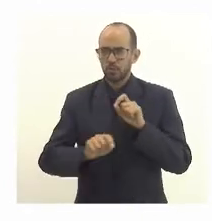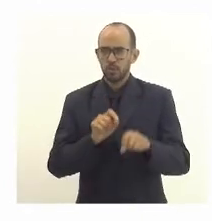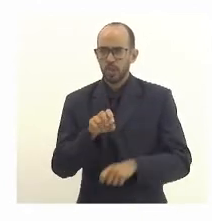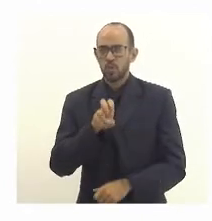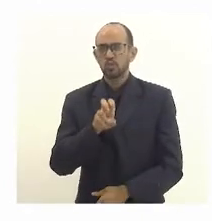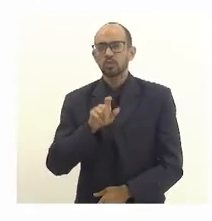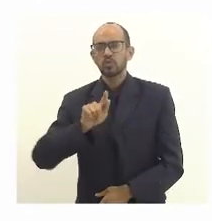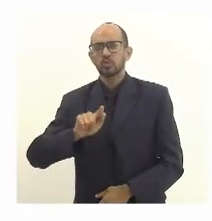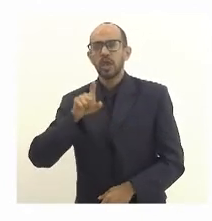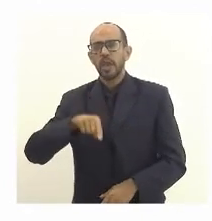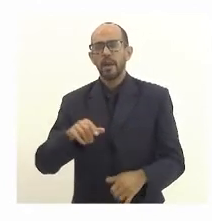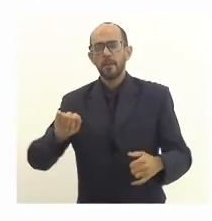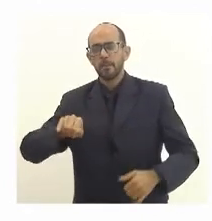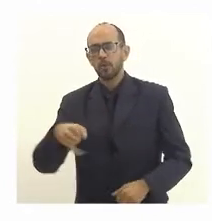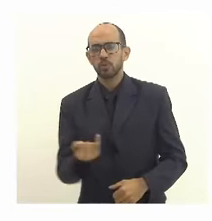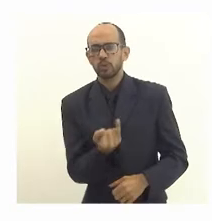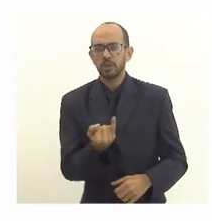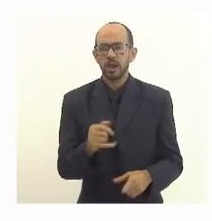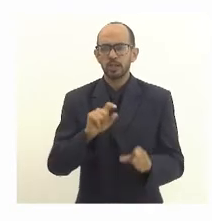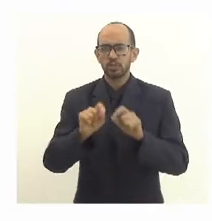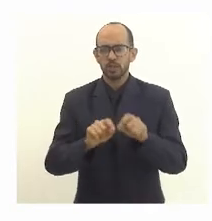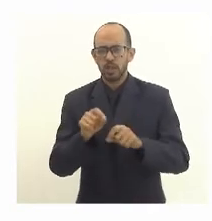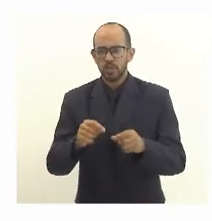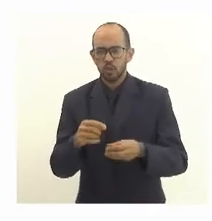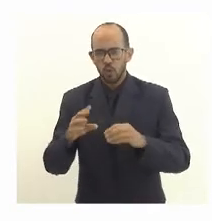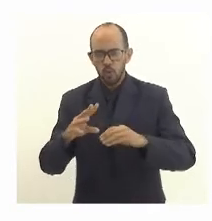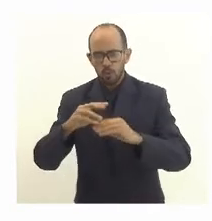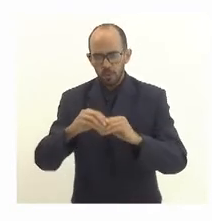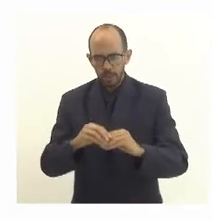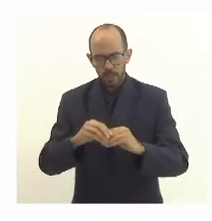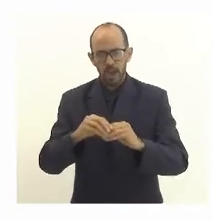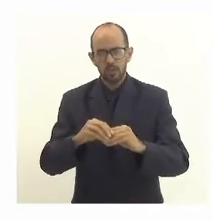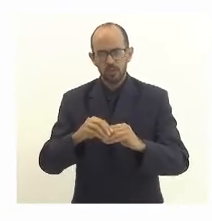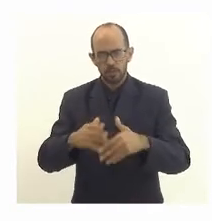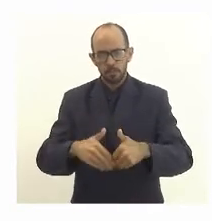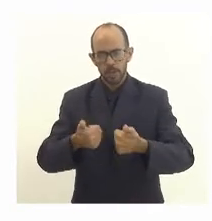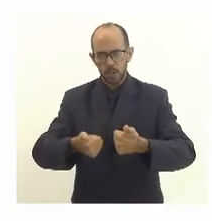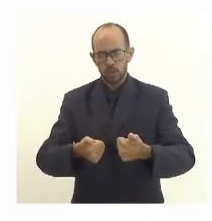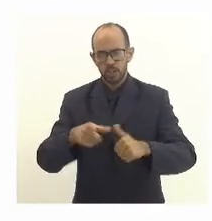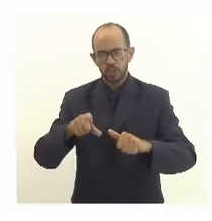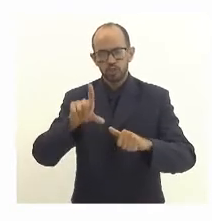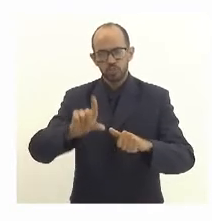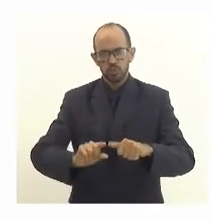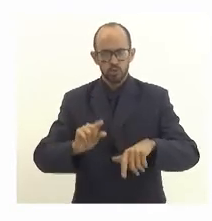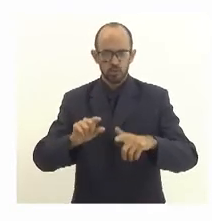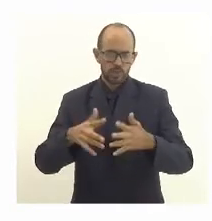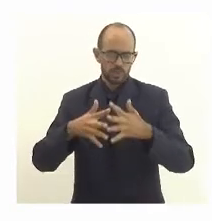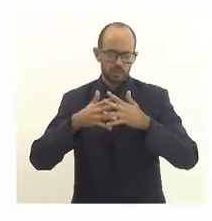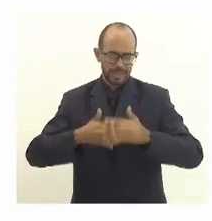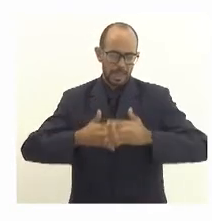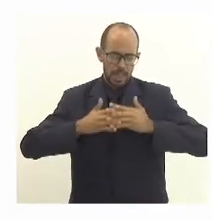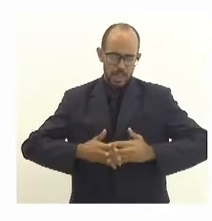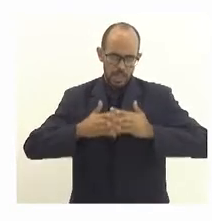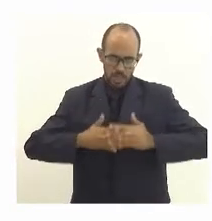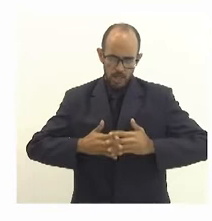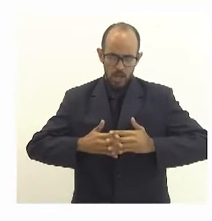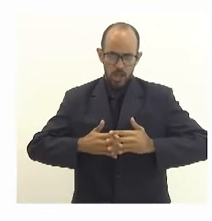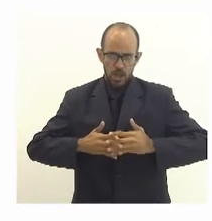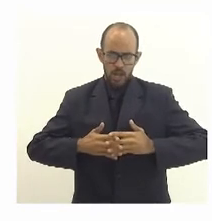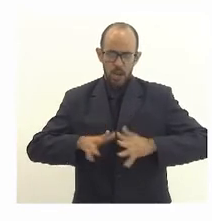grande oportunidade de contribuir com essa melhoria, né? De reduzir esse caos.